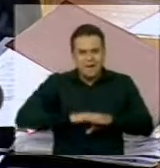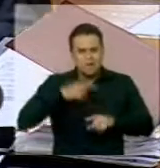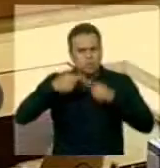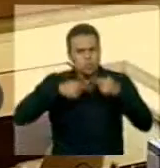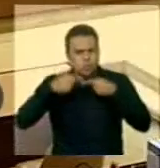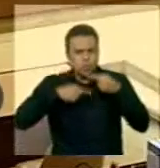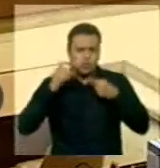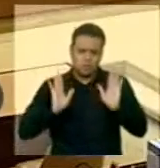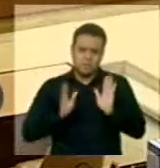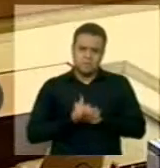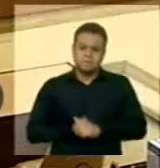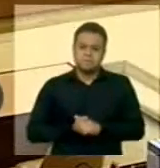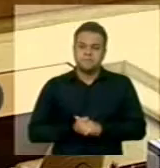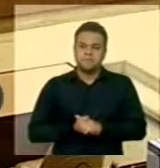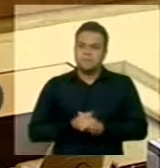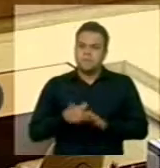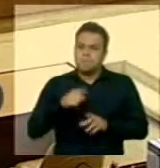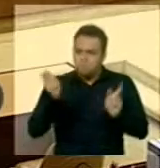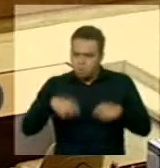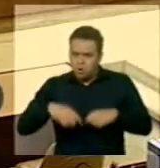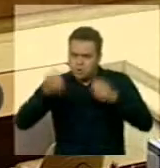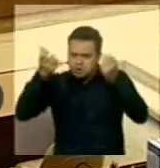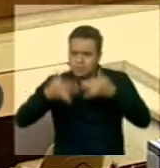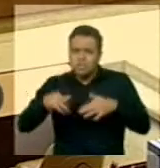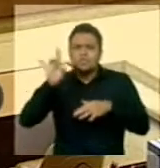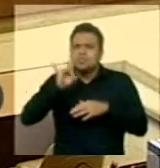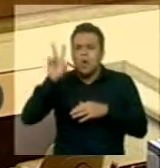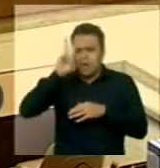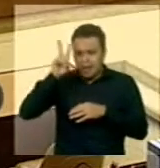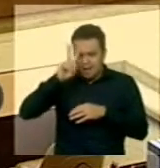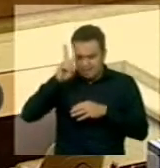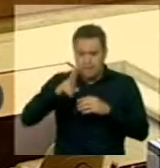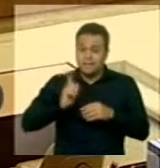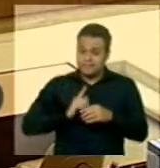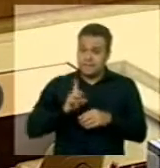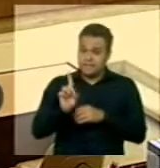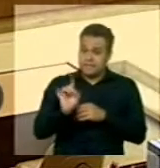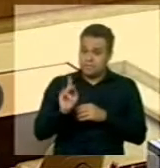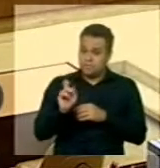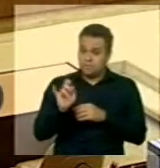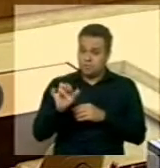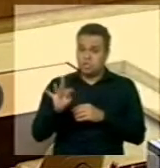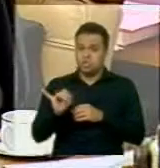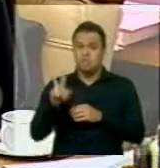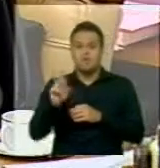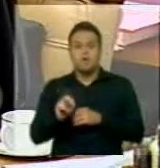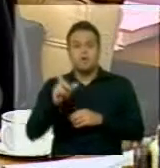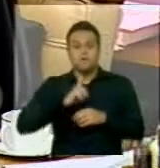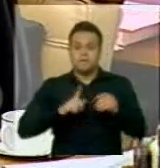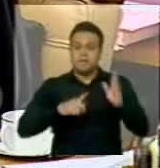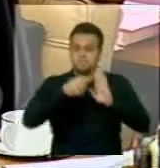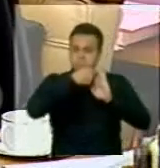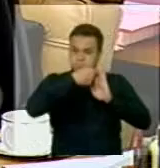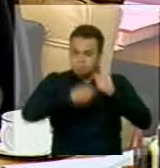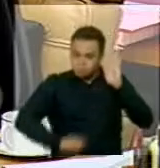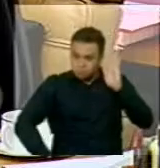dúvida. Se Vossa Excelência, então, me permitir, apenas para rememorar, o dispositivo tem a redação que, salvo